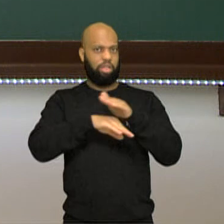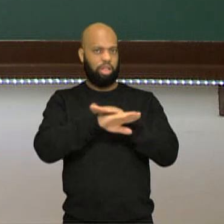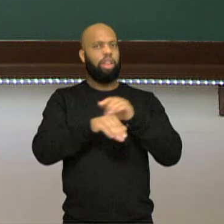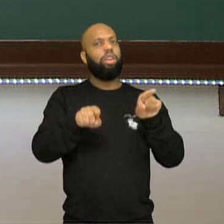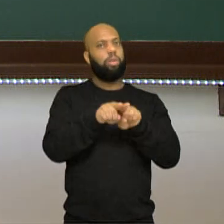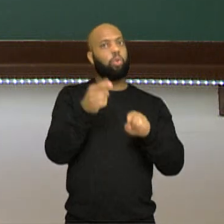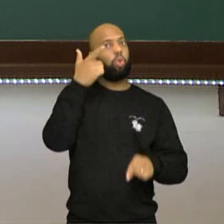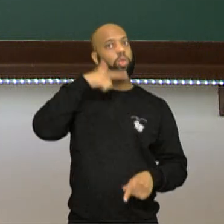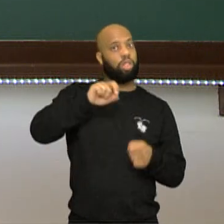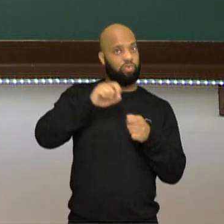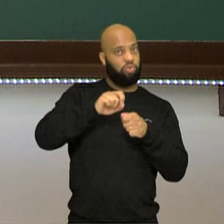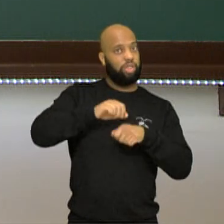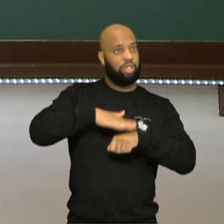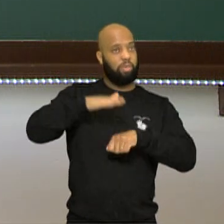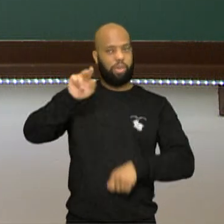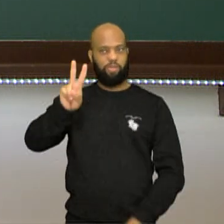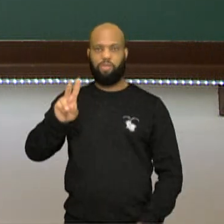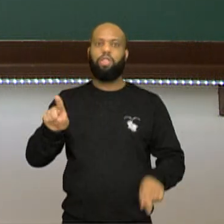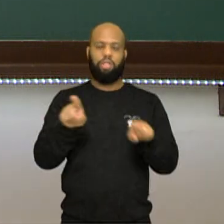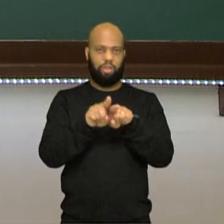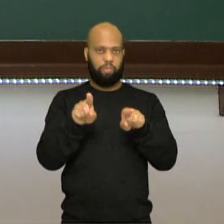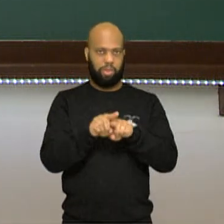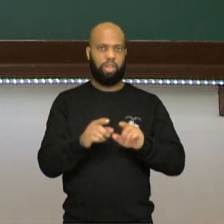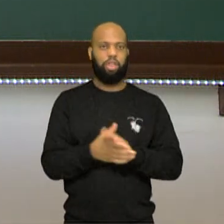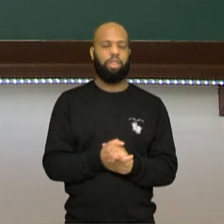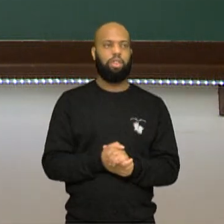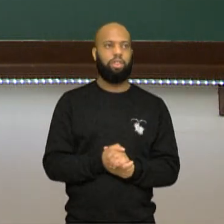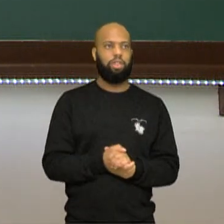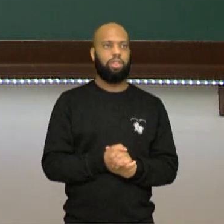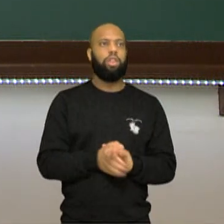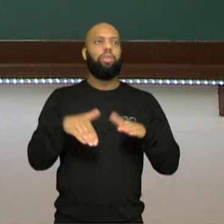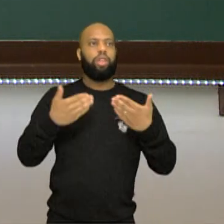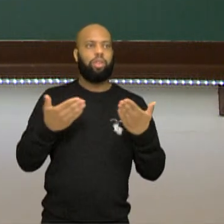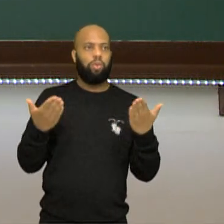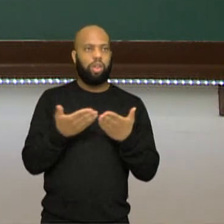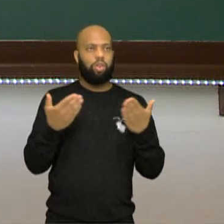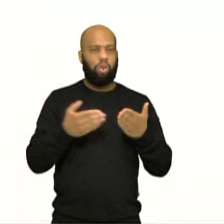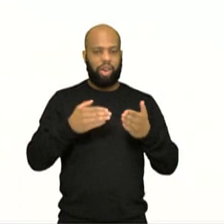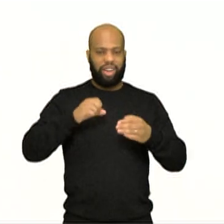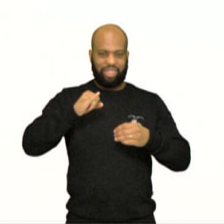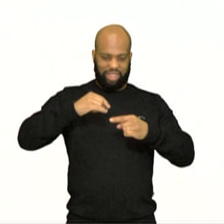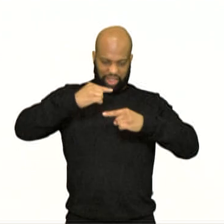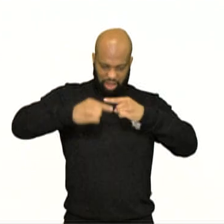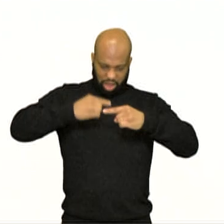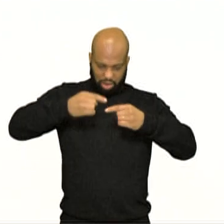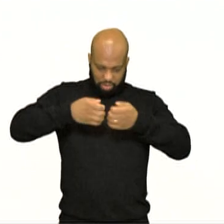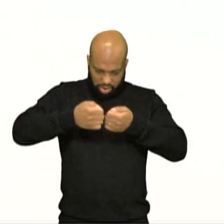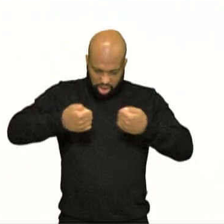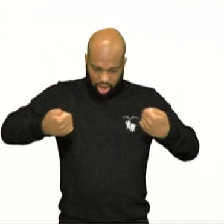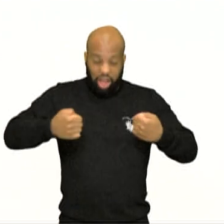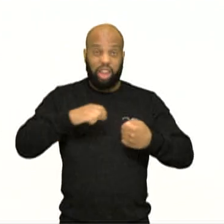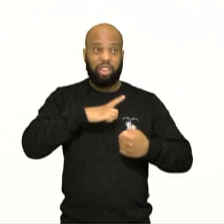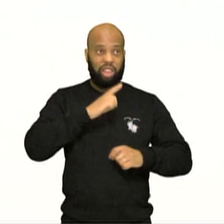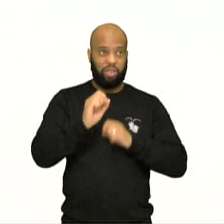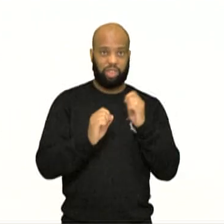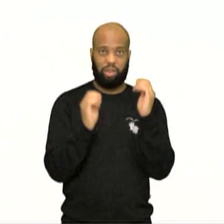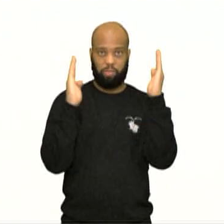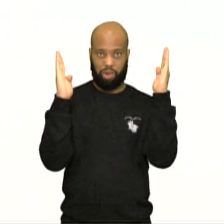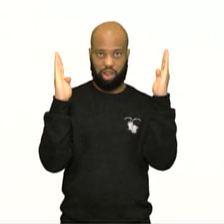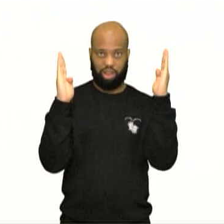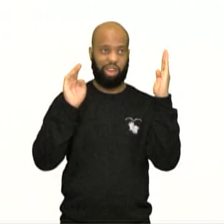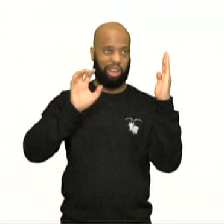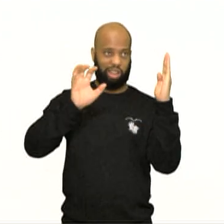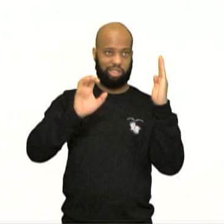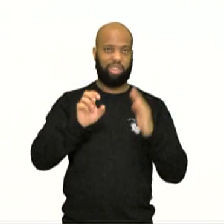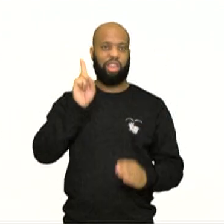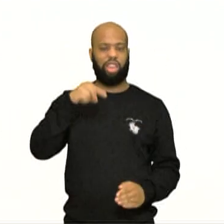pode gerar. Bom, então desenrolando o capacitor, nós teríamos então duas placas paralelas, né? Esse que seria